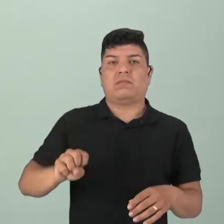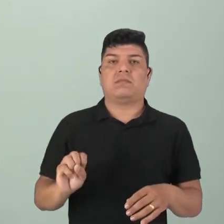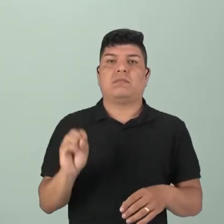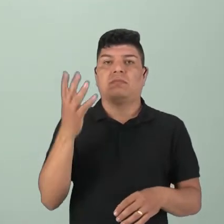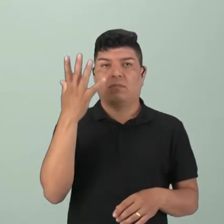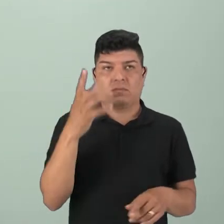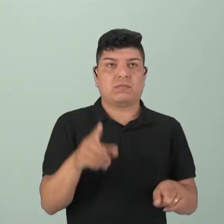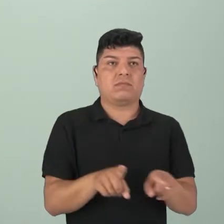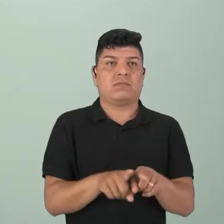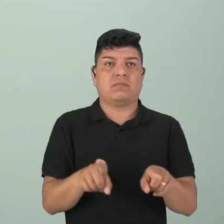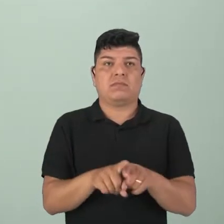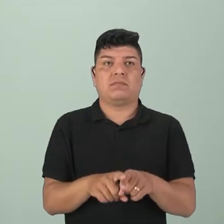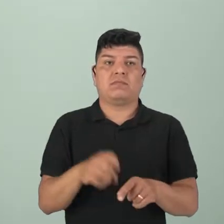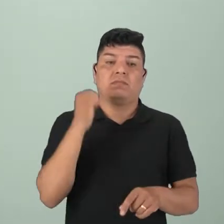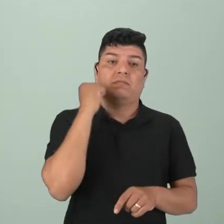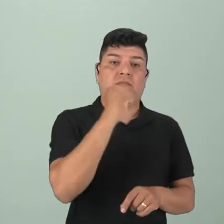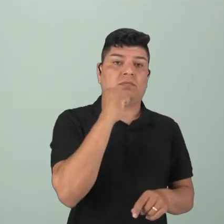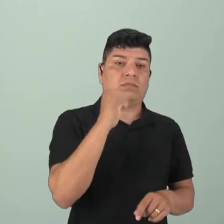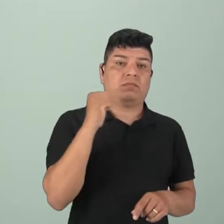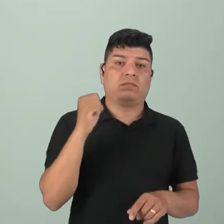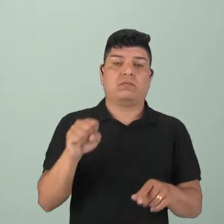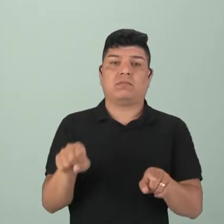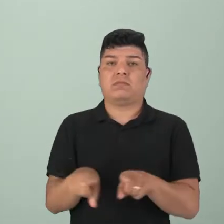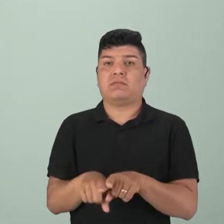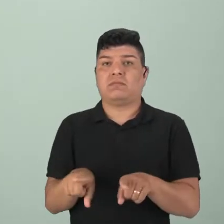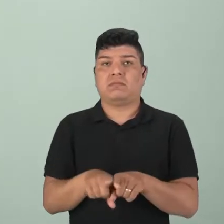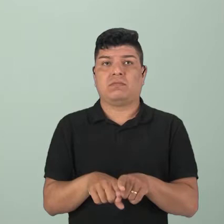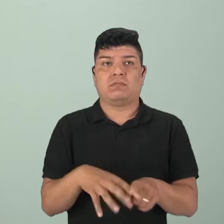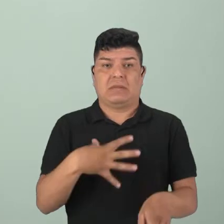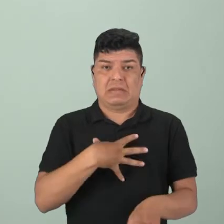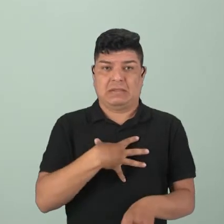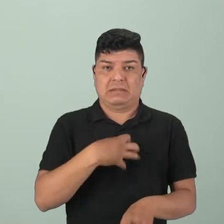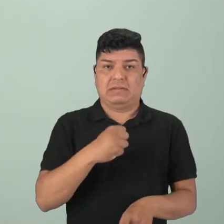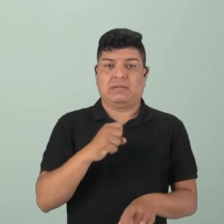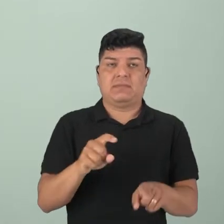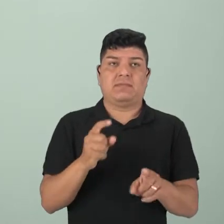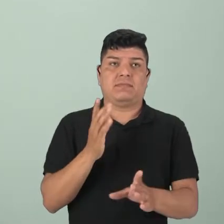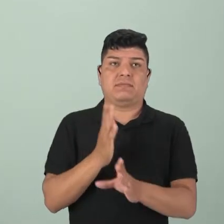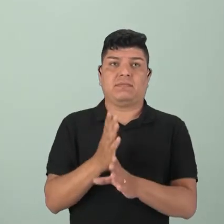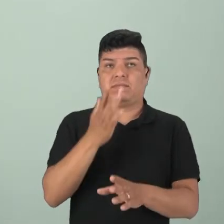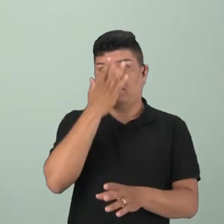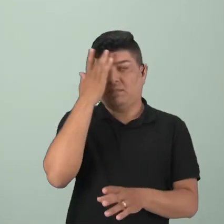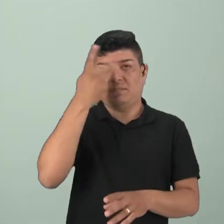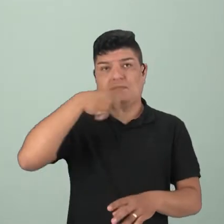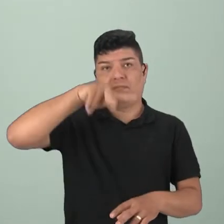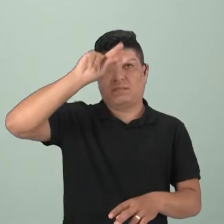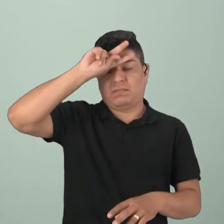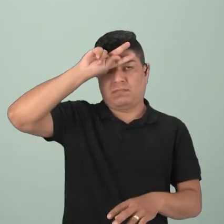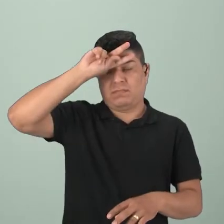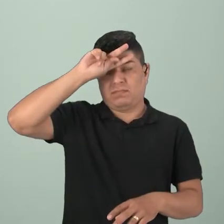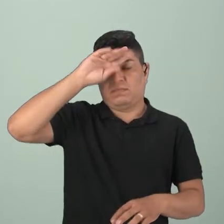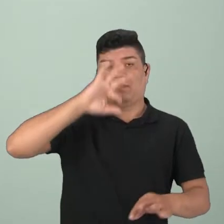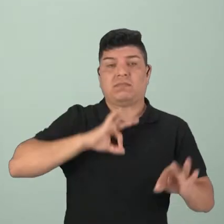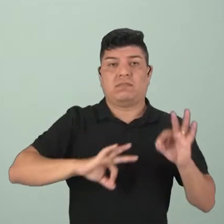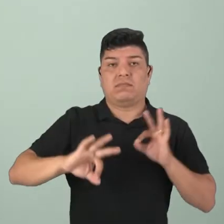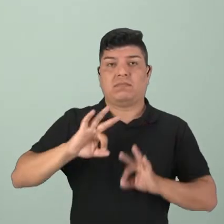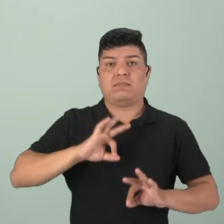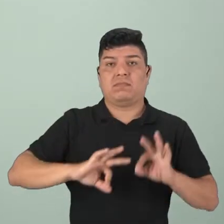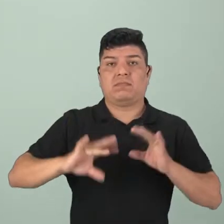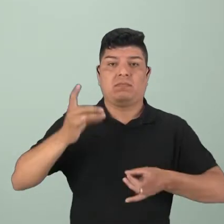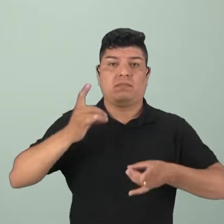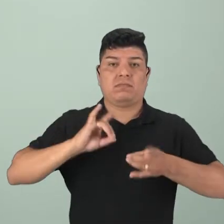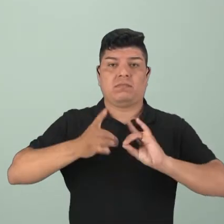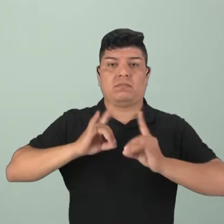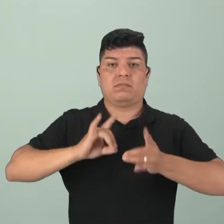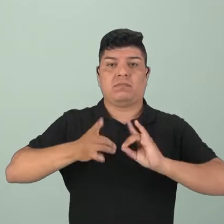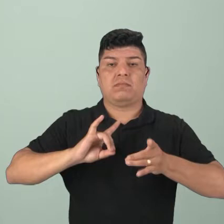acontece. Os assassinatos cometidos, né, por caucheiros peruanos e soldados bolivianos também aqui, a gente